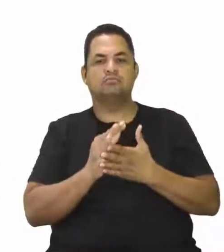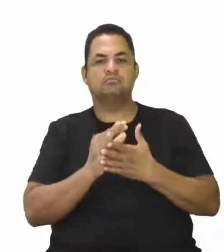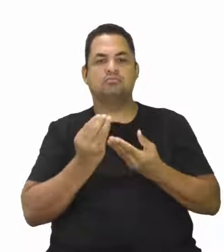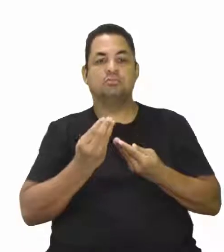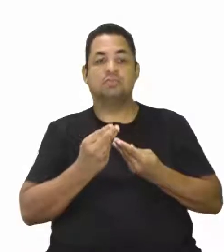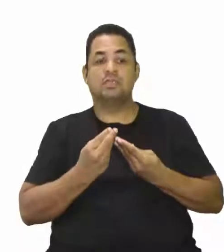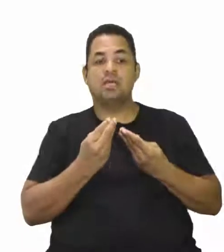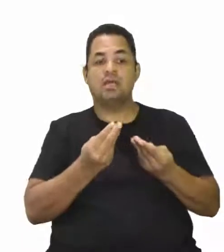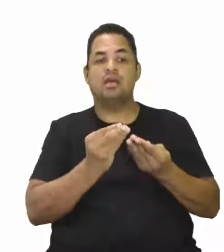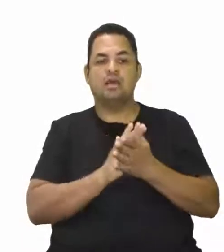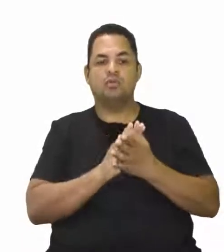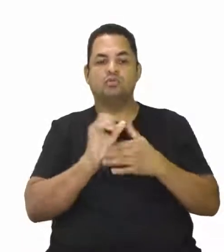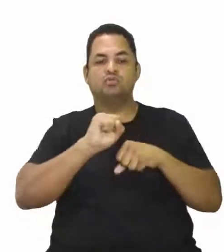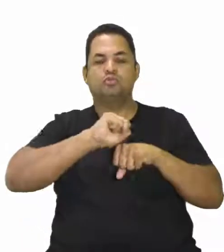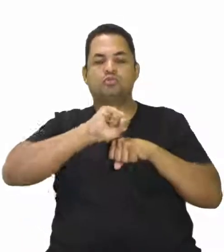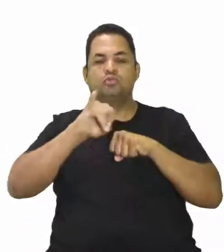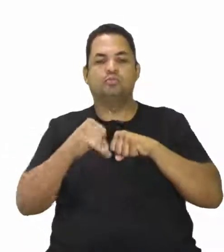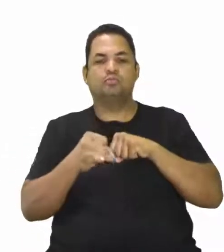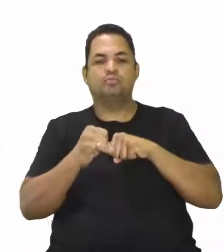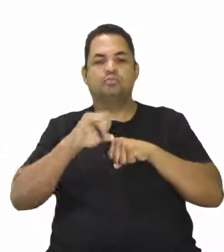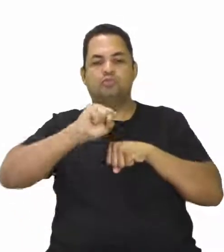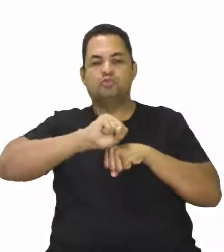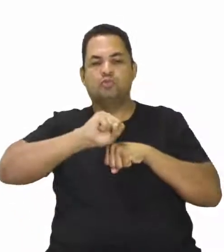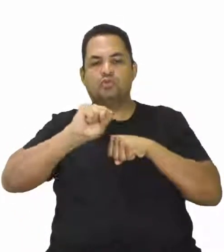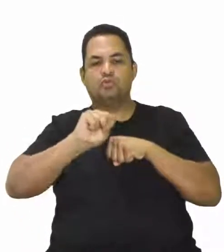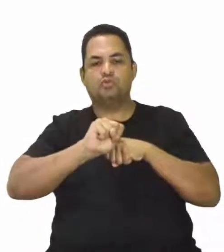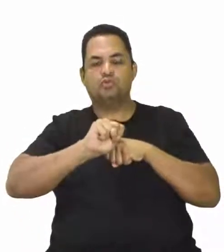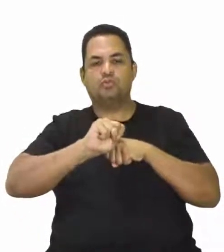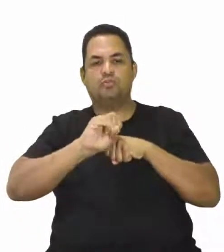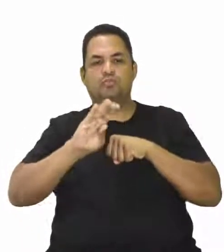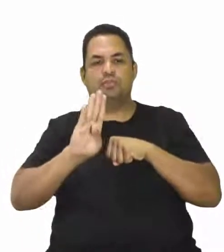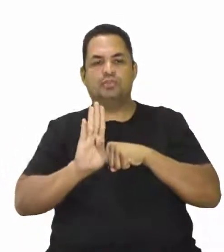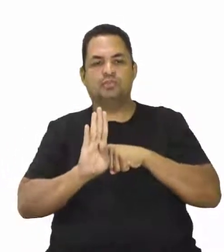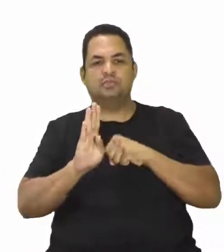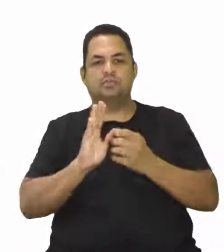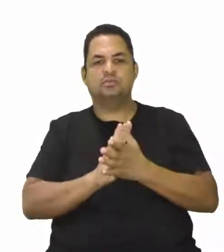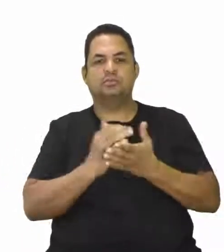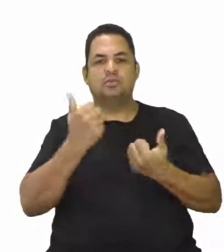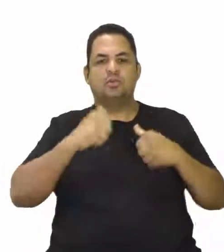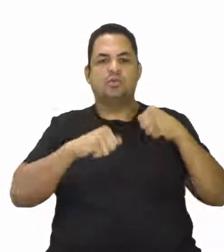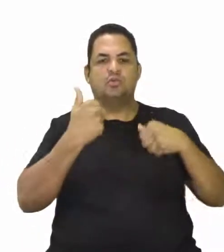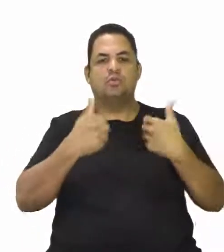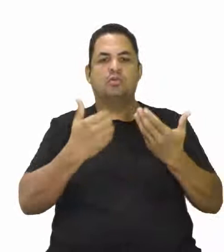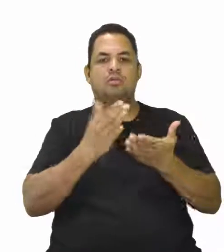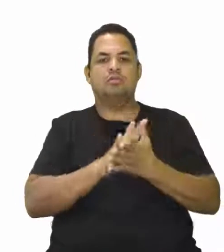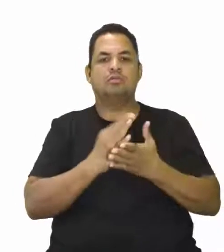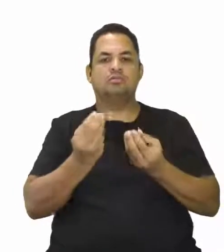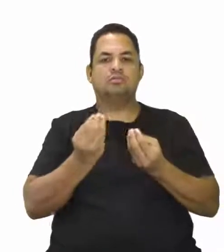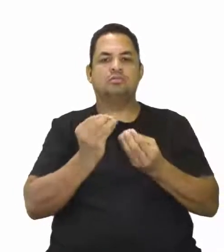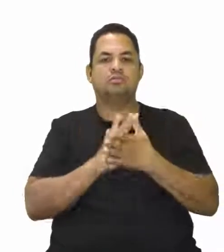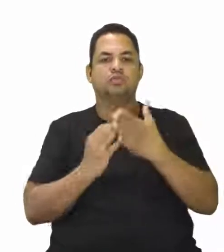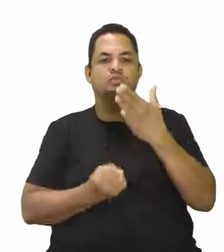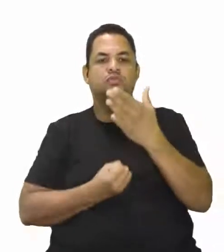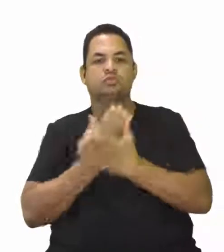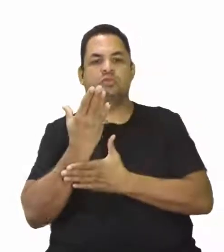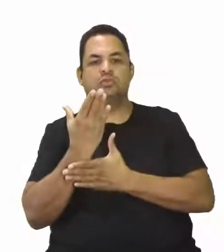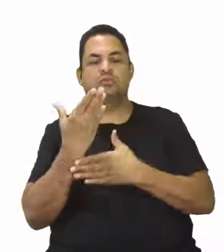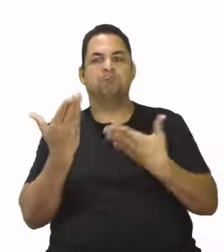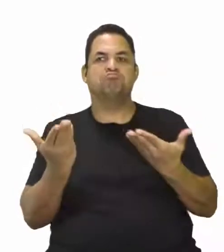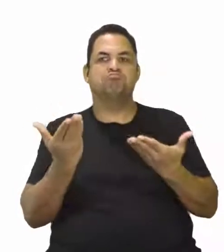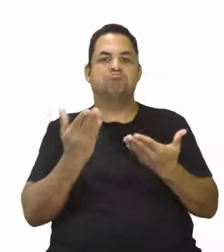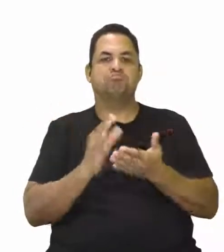ao substantivo uma propriedade, uma qualidade, um estado, uma origem ou